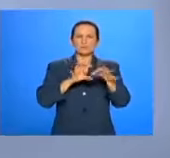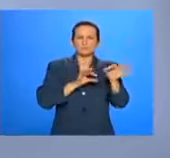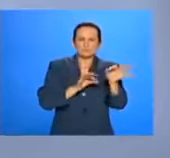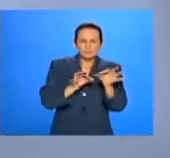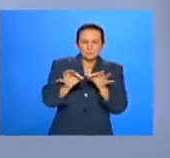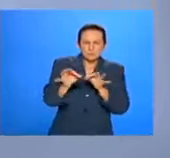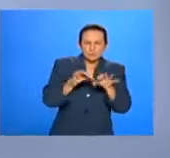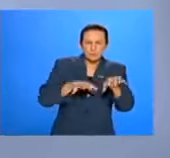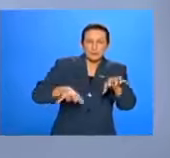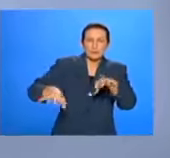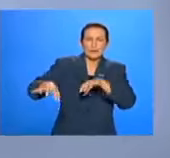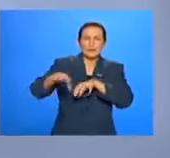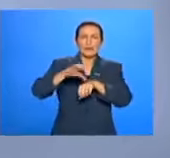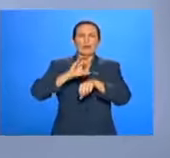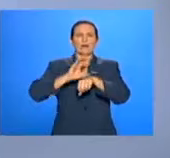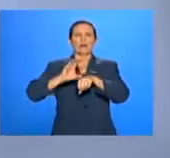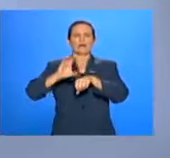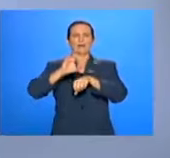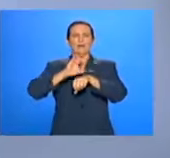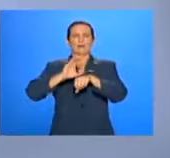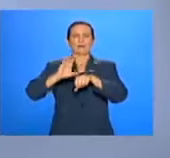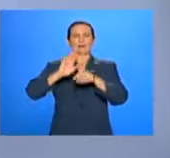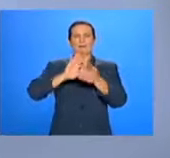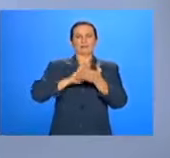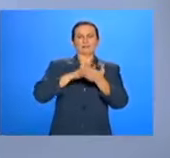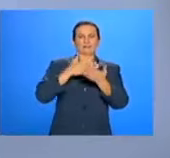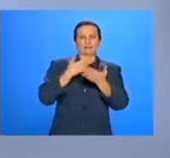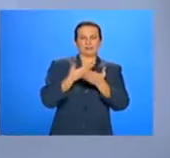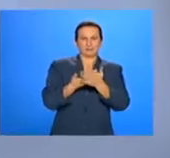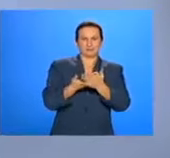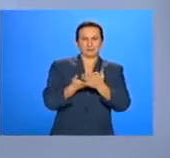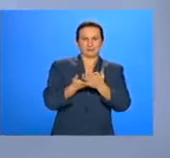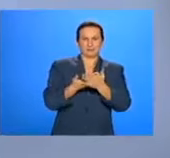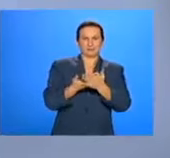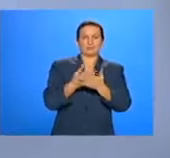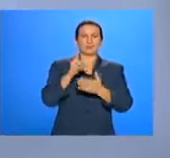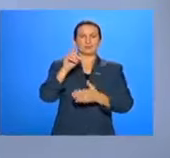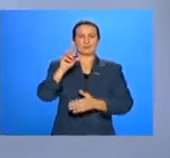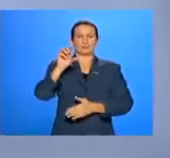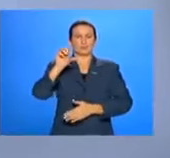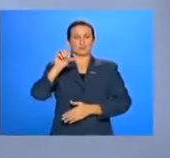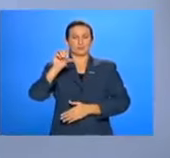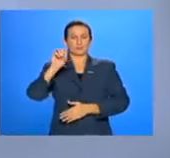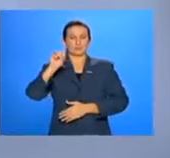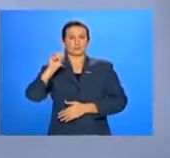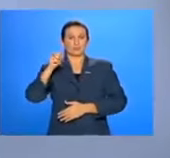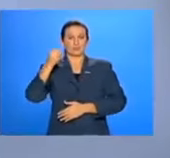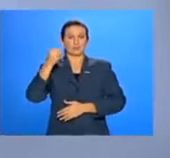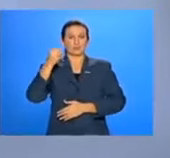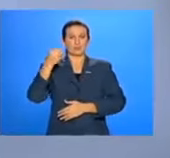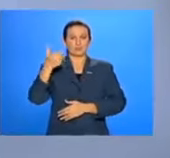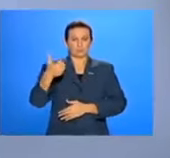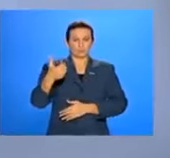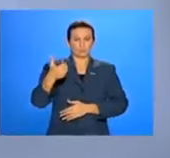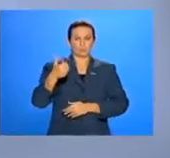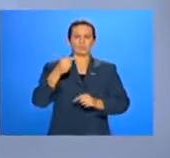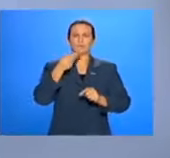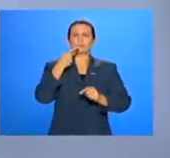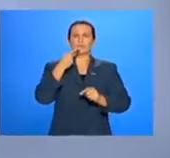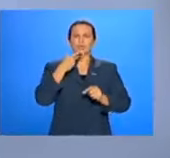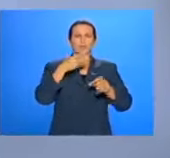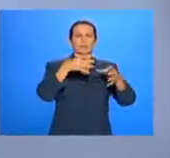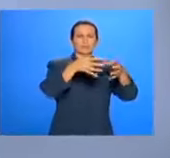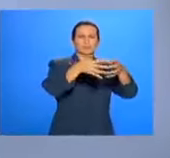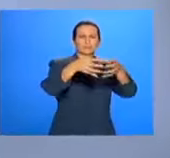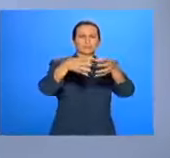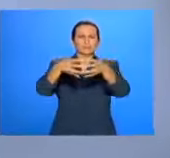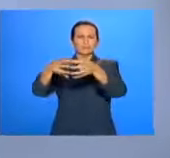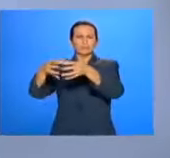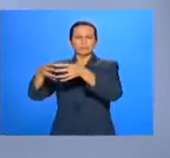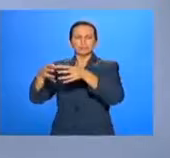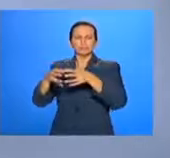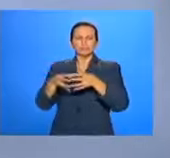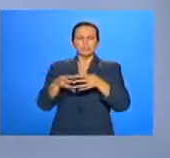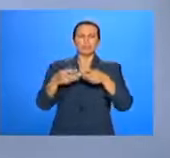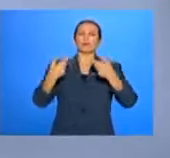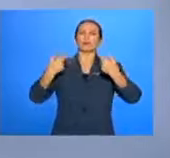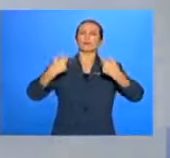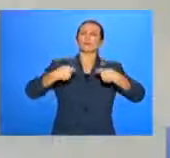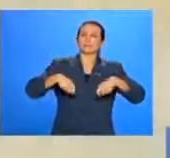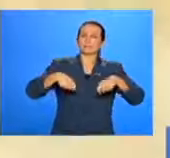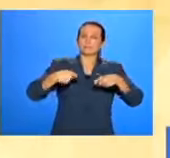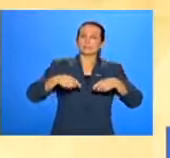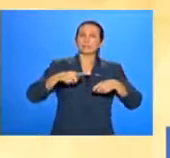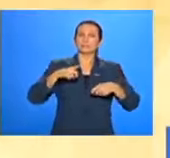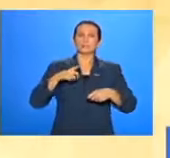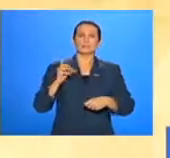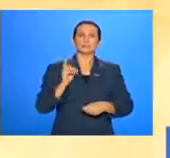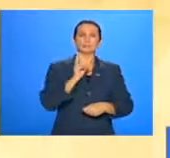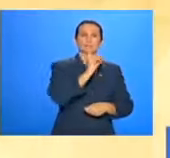Em 1981, foi instituído que cada conselho municipal deveria ter uma unidade com